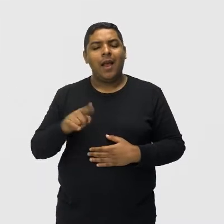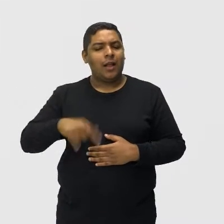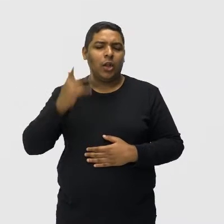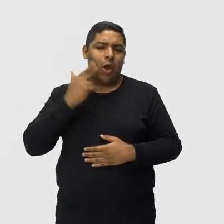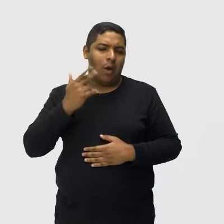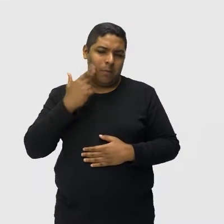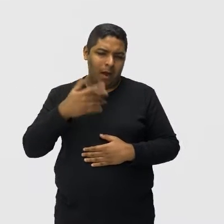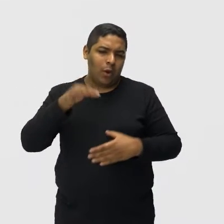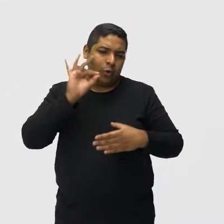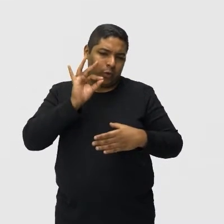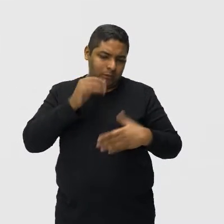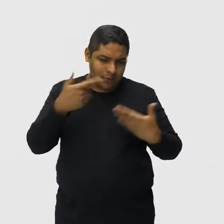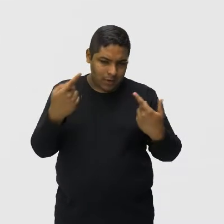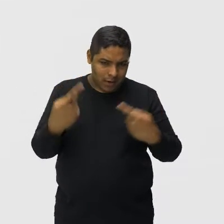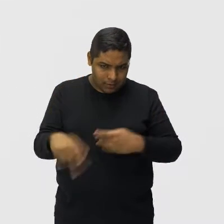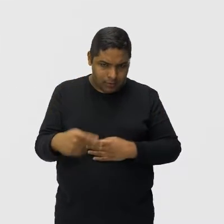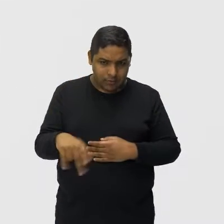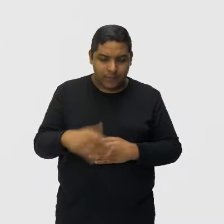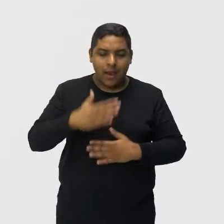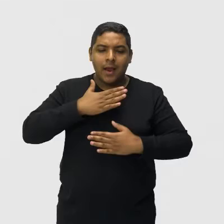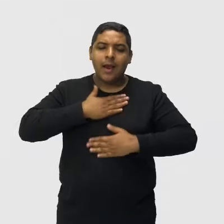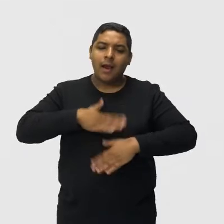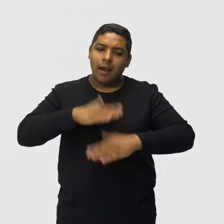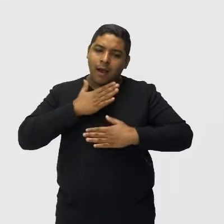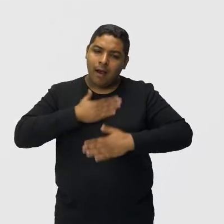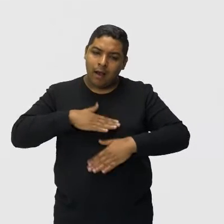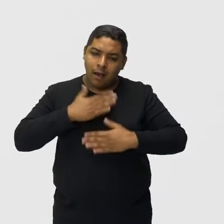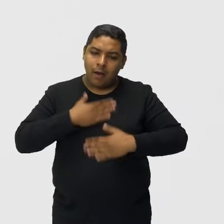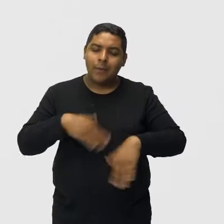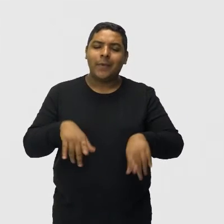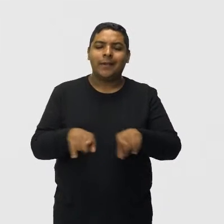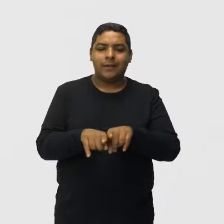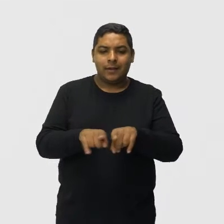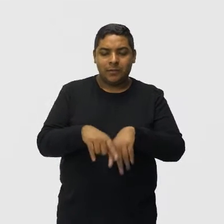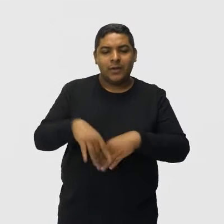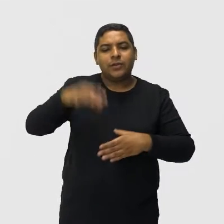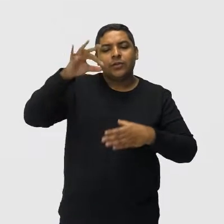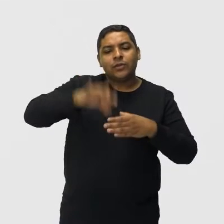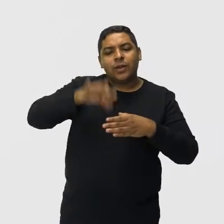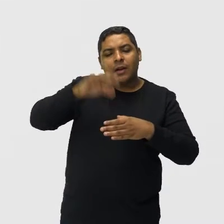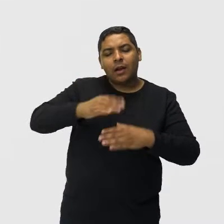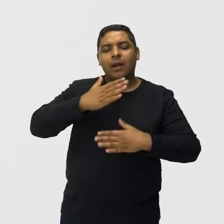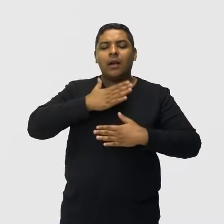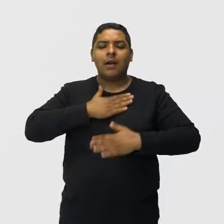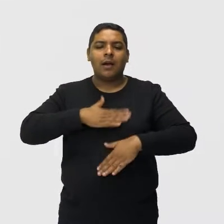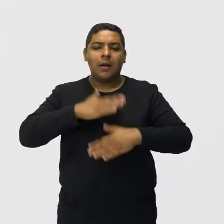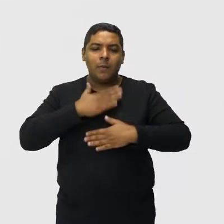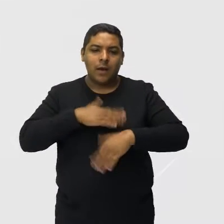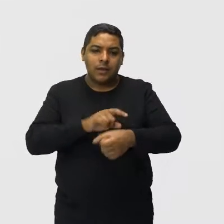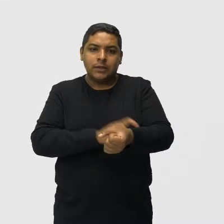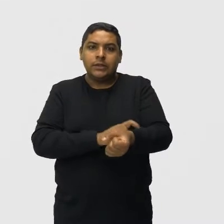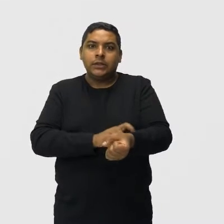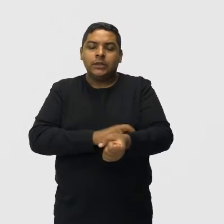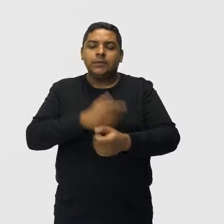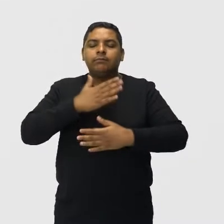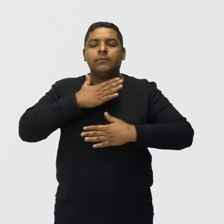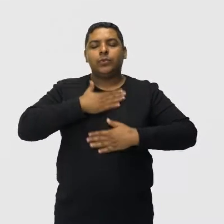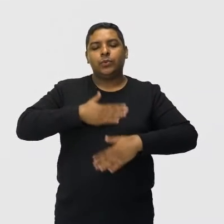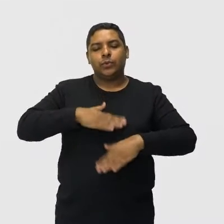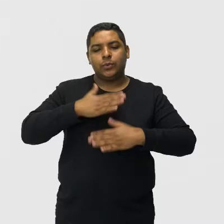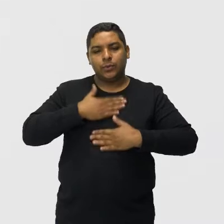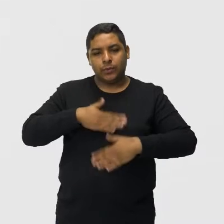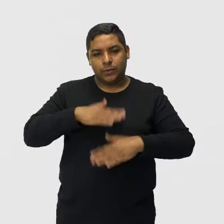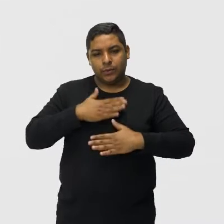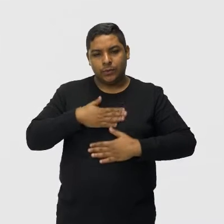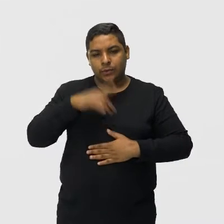região, também tem a função calmante, né? Quem nunca tomou um chazinho para acalmar os ânimos, né? Para relaxar